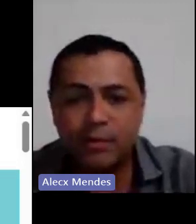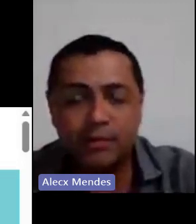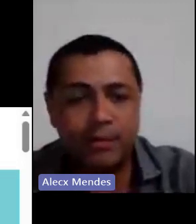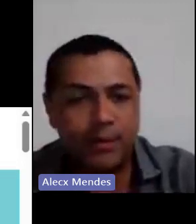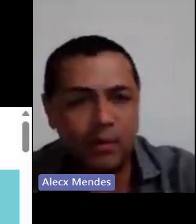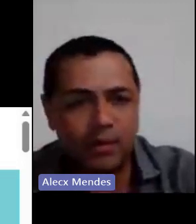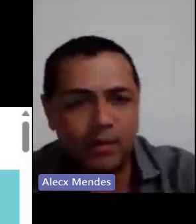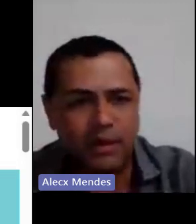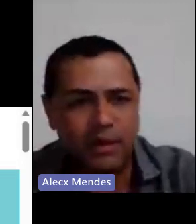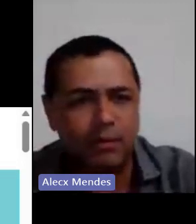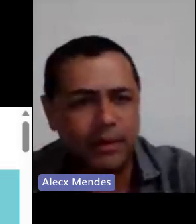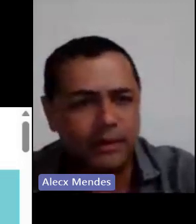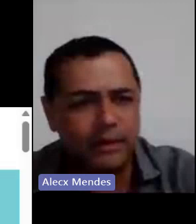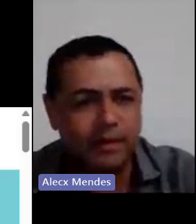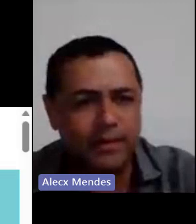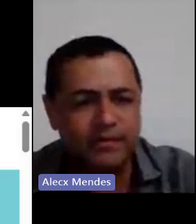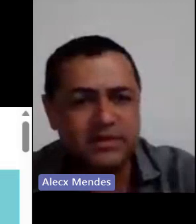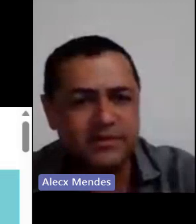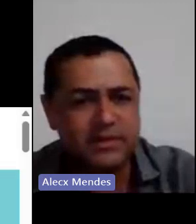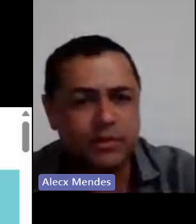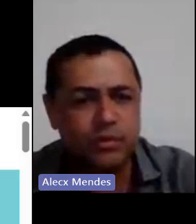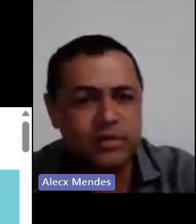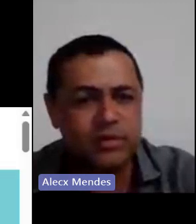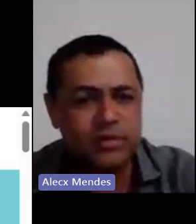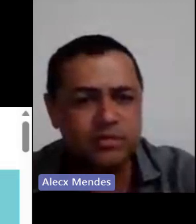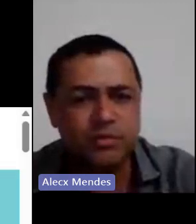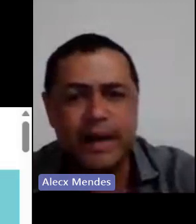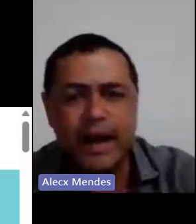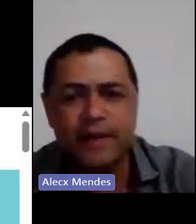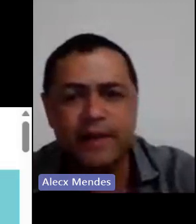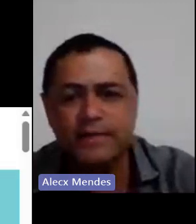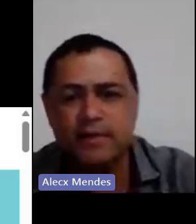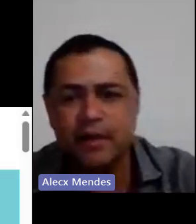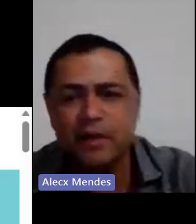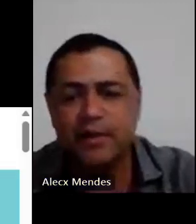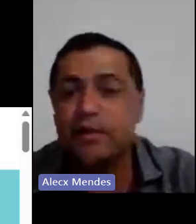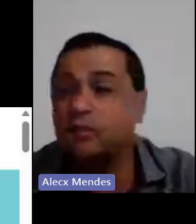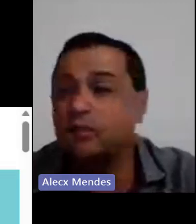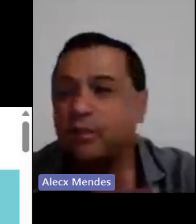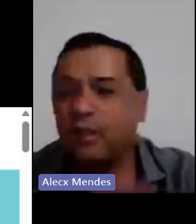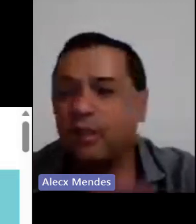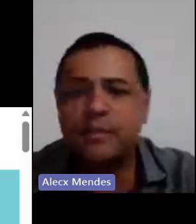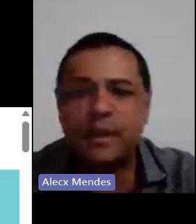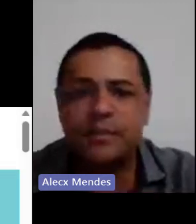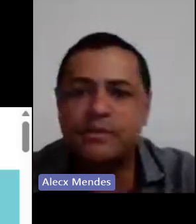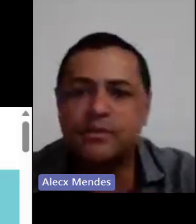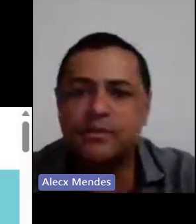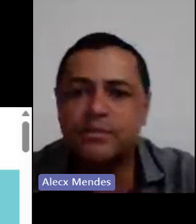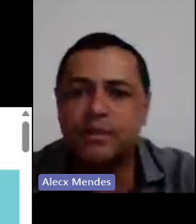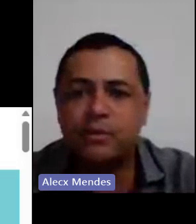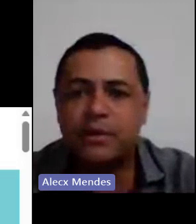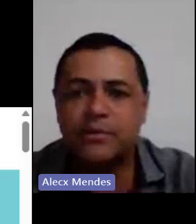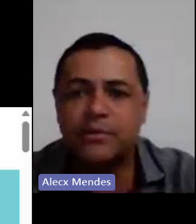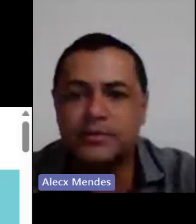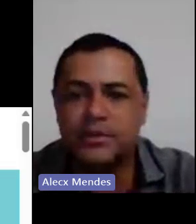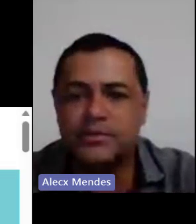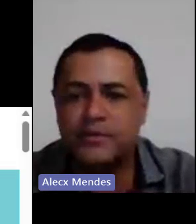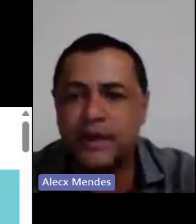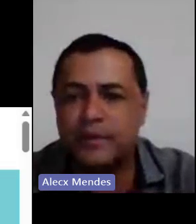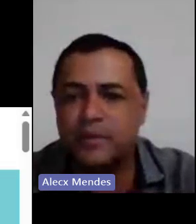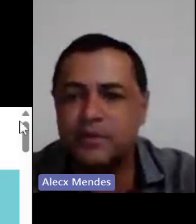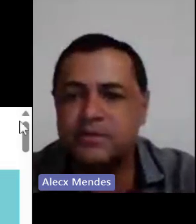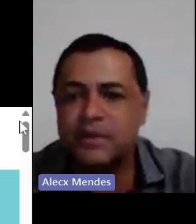só o diploma que está cobrando, né? Não, para você fazer o curso, acho que continua grátis. Não é só o diploma para a emissão do diploma, não,